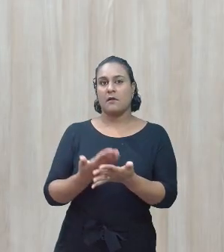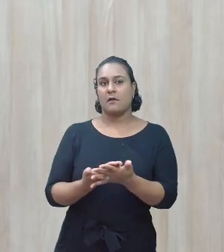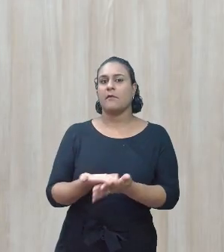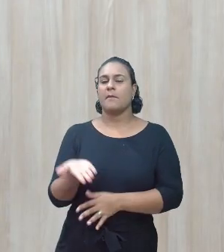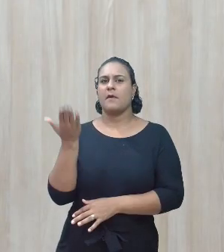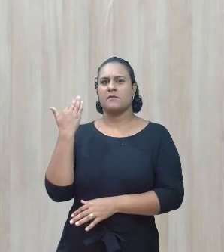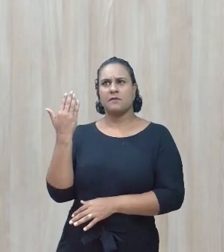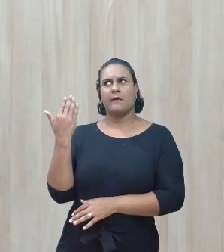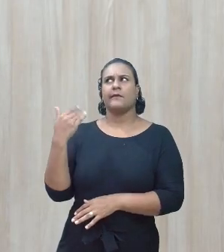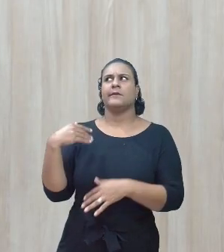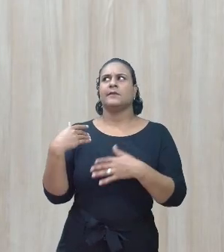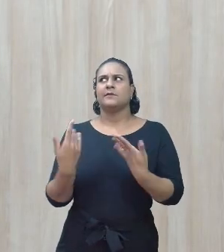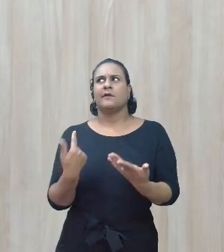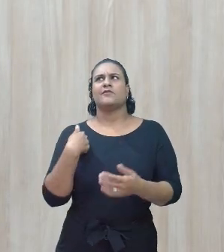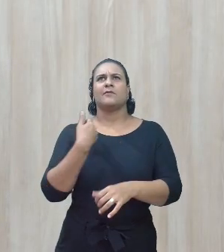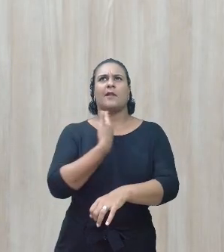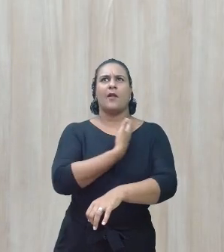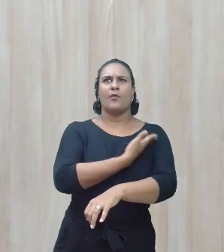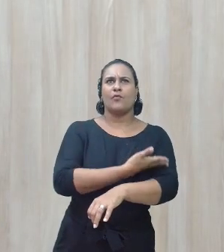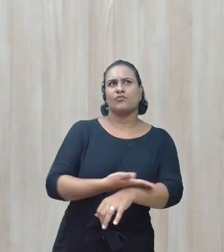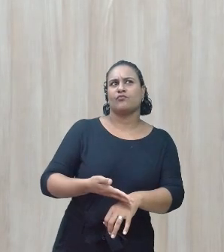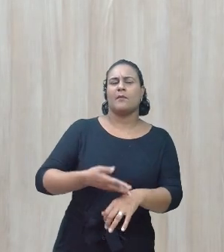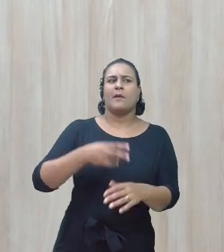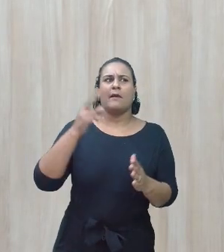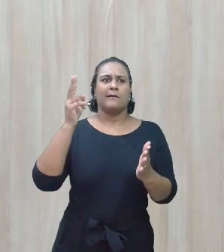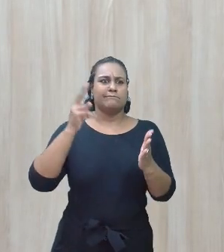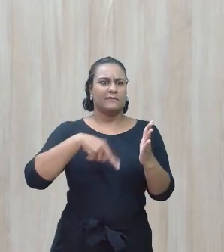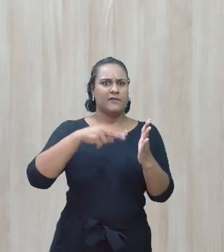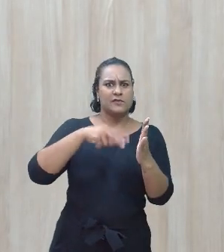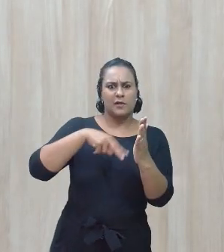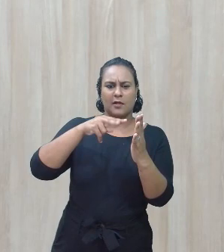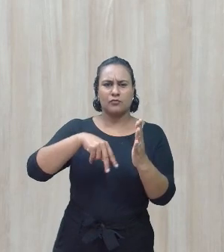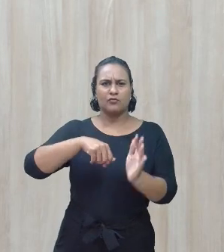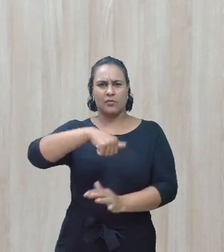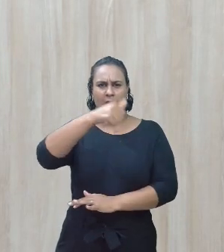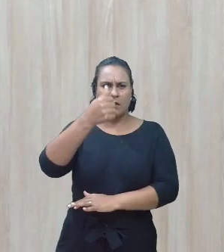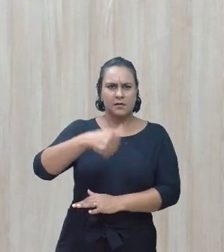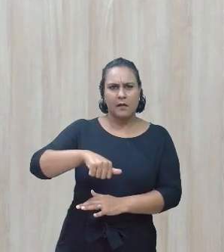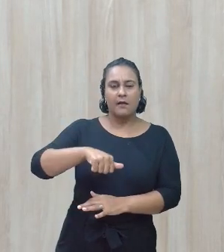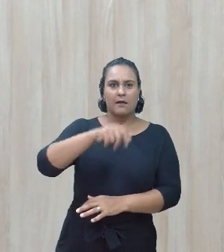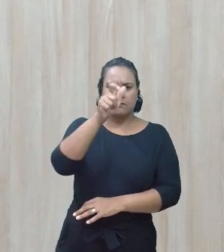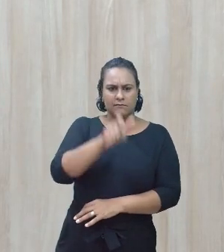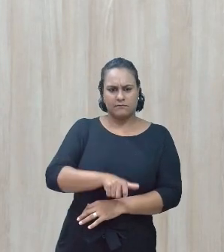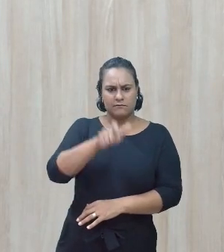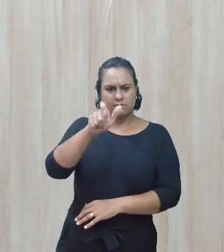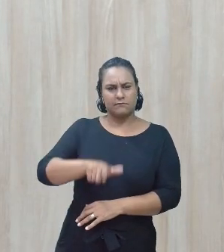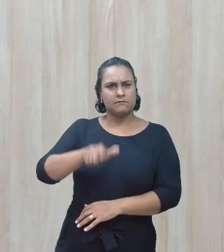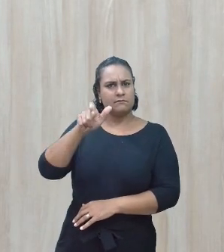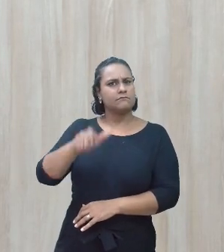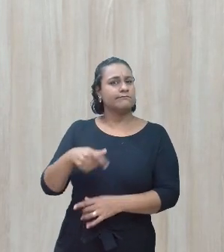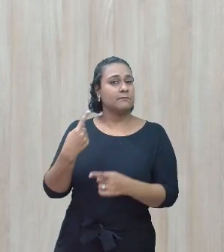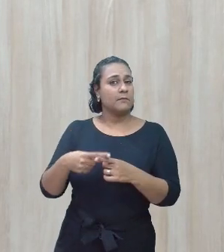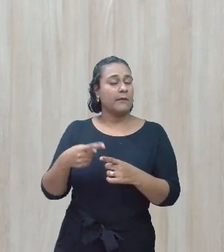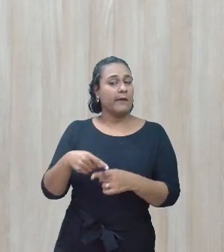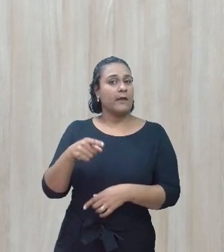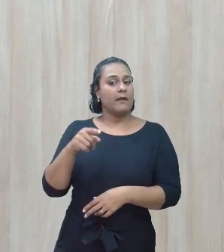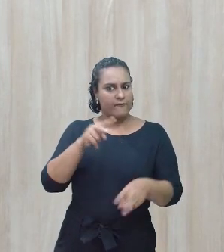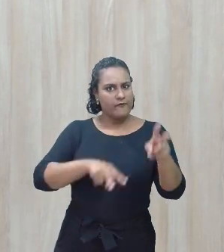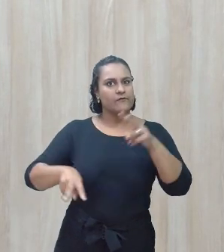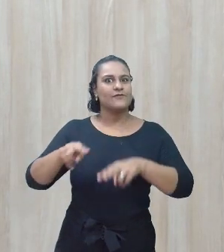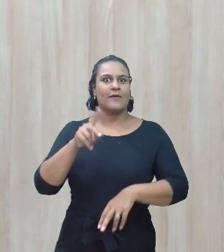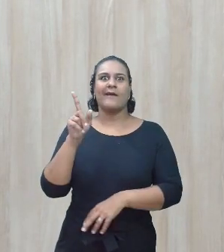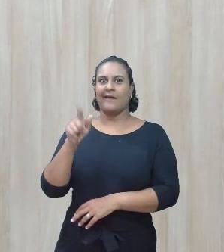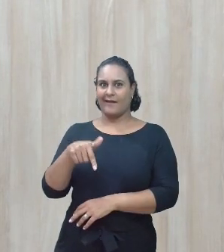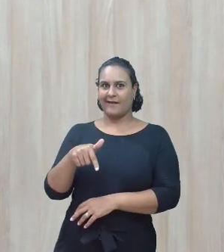que normal, fluente, de leitura de gráfico, porque isso já é uma coisa visual, Então chama a nossa atenção,